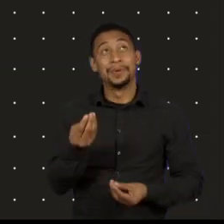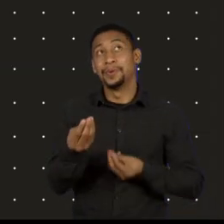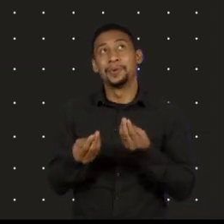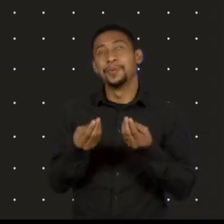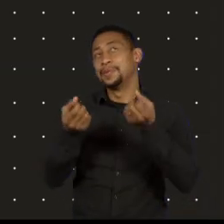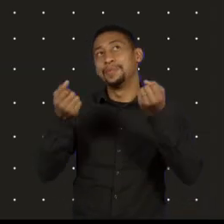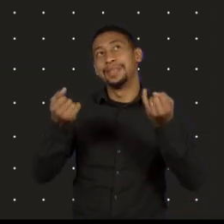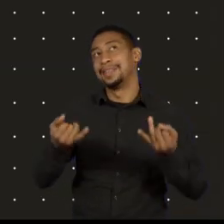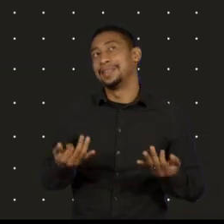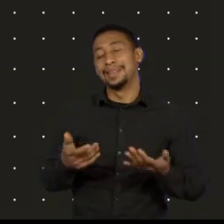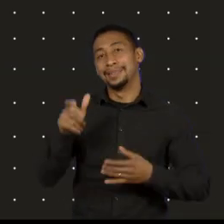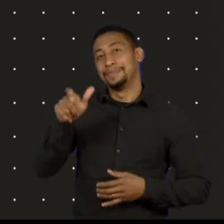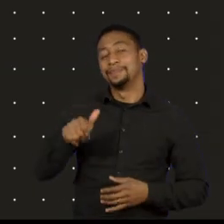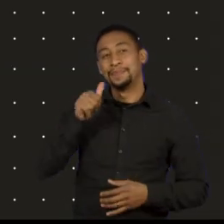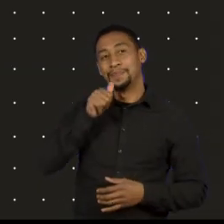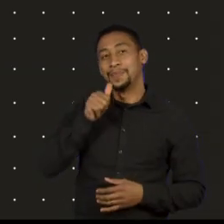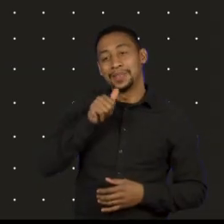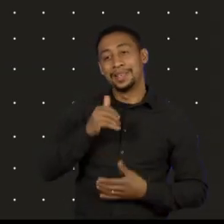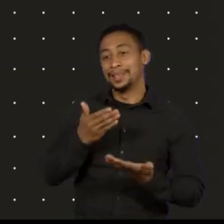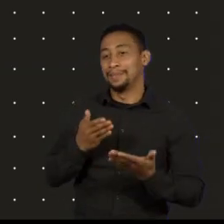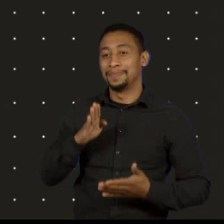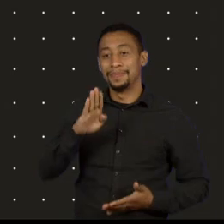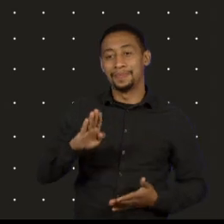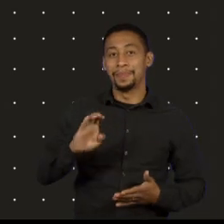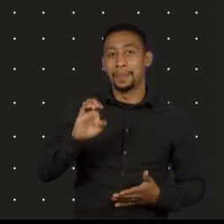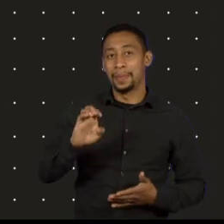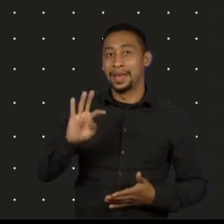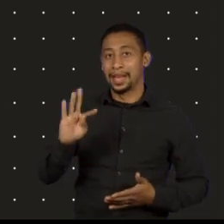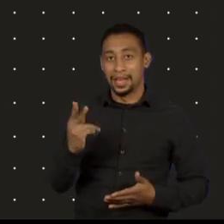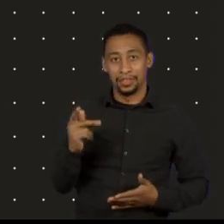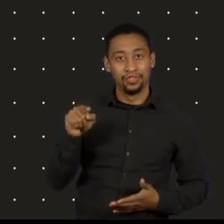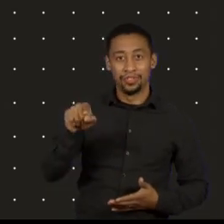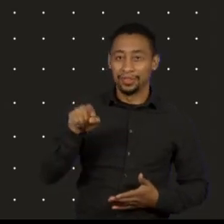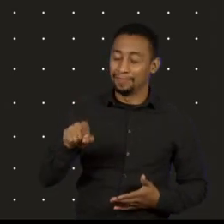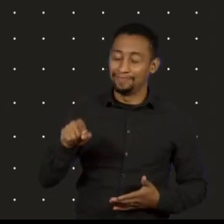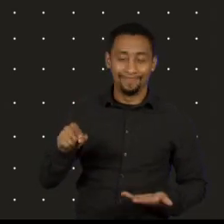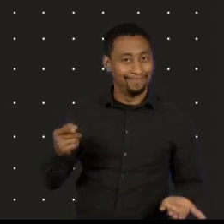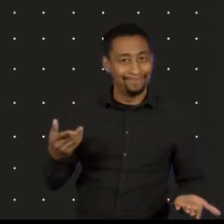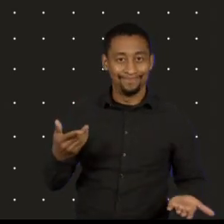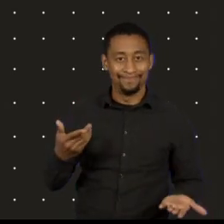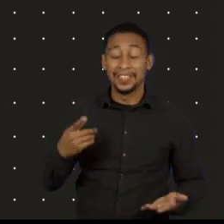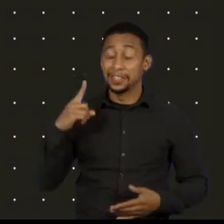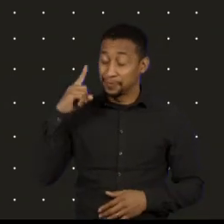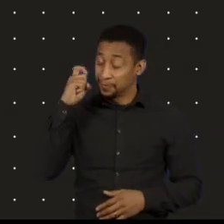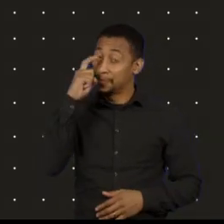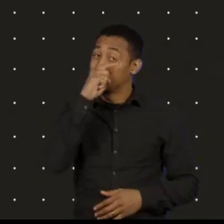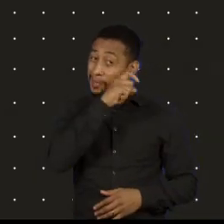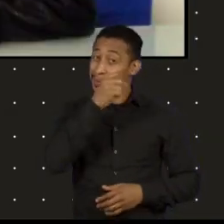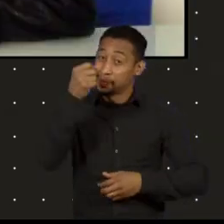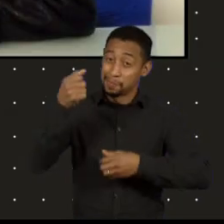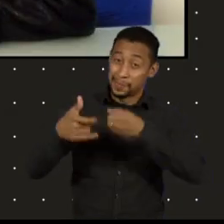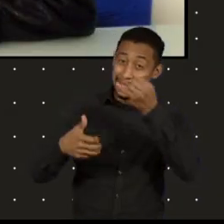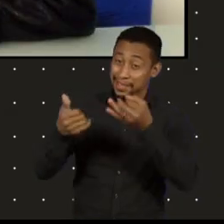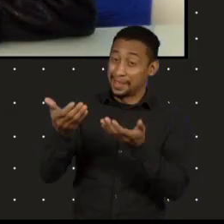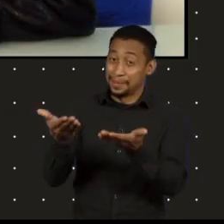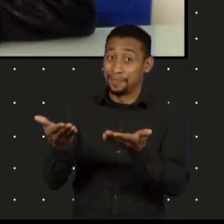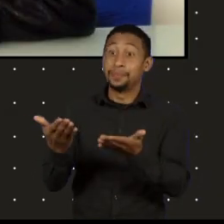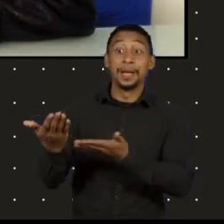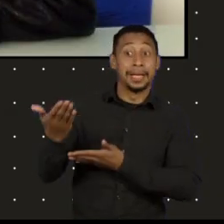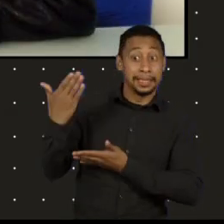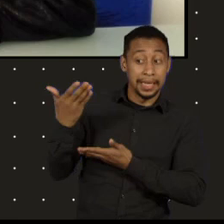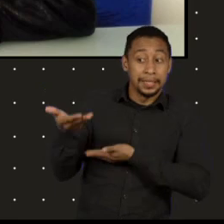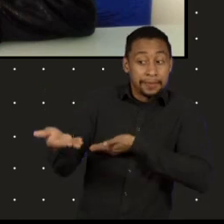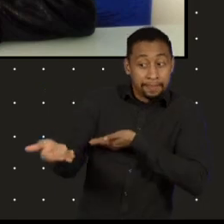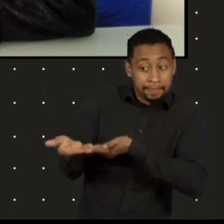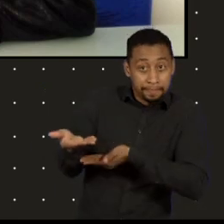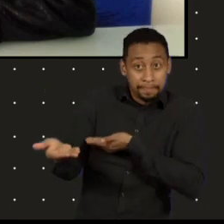Falar sobre Betty Coelho não é uma coisa muito fácil. Mas também a nossa relação não foi nem um pouco